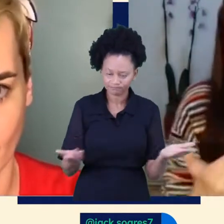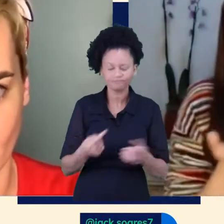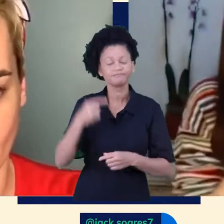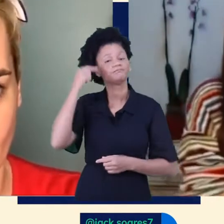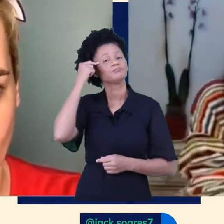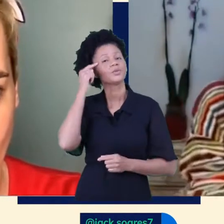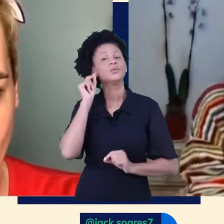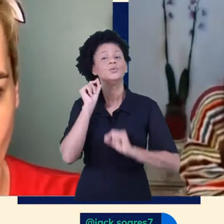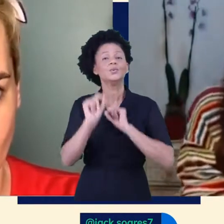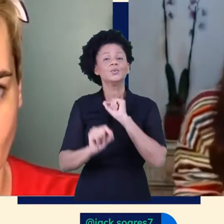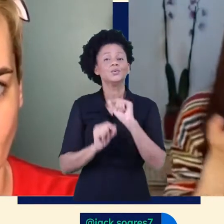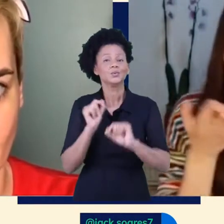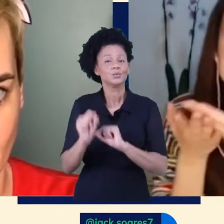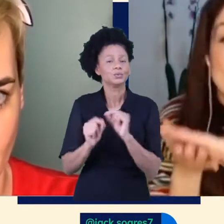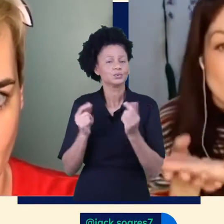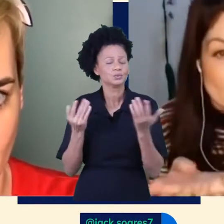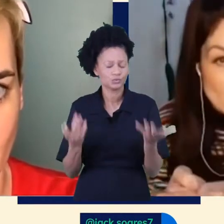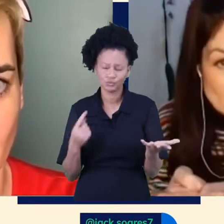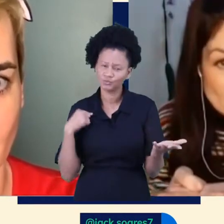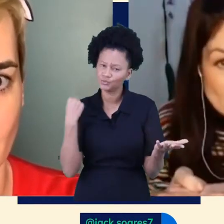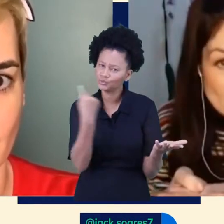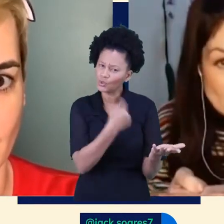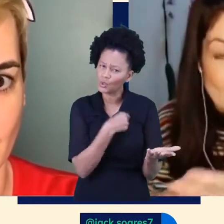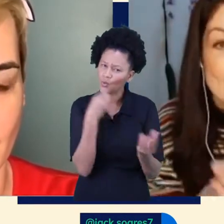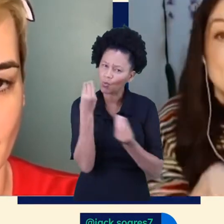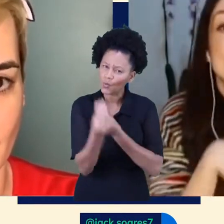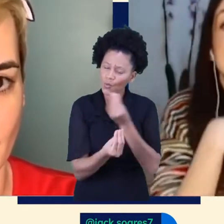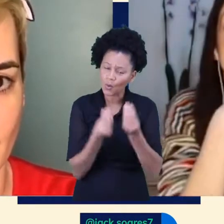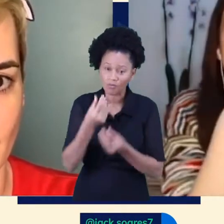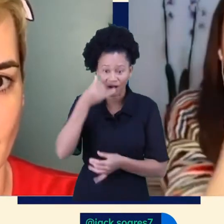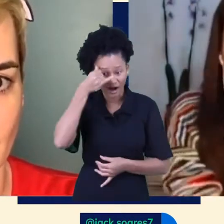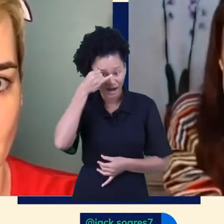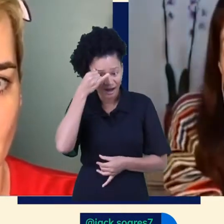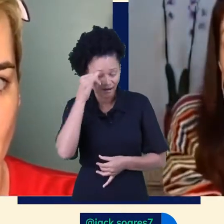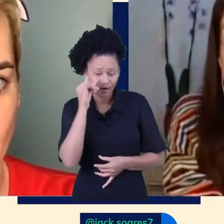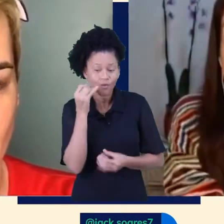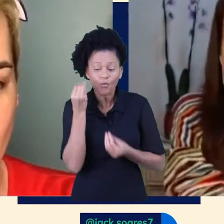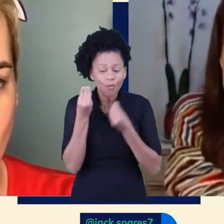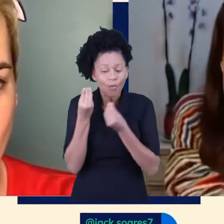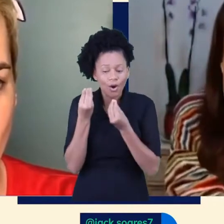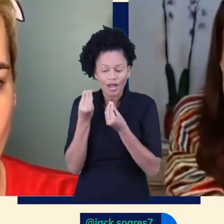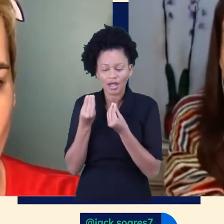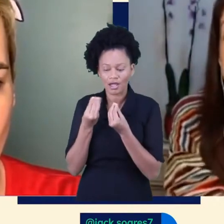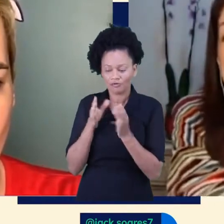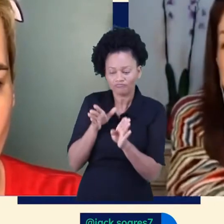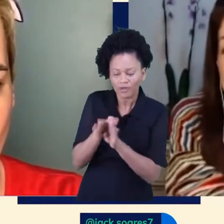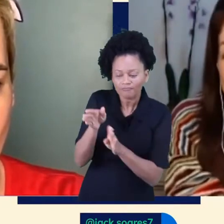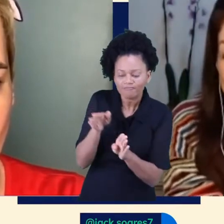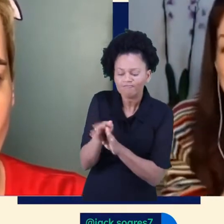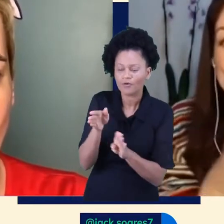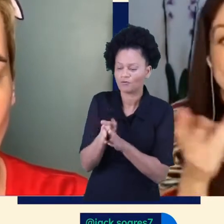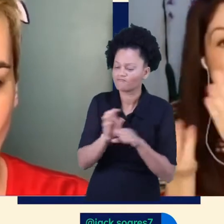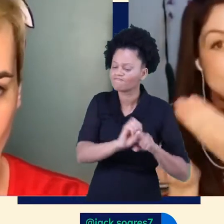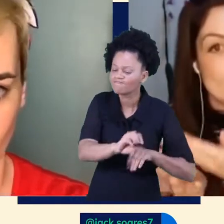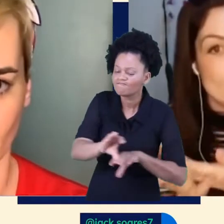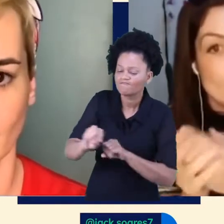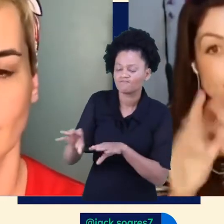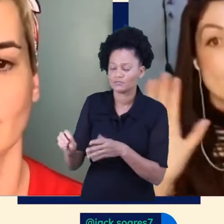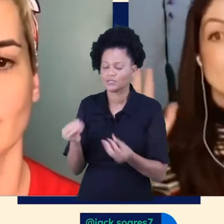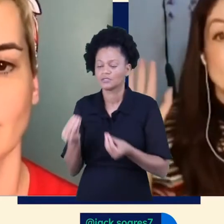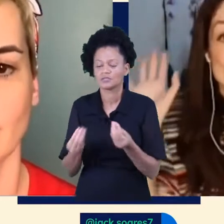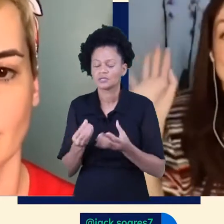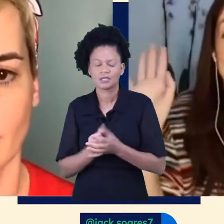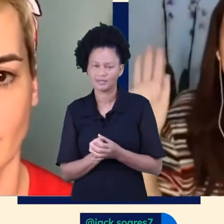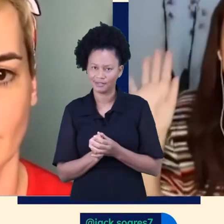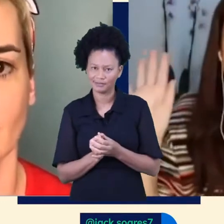como é que a gente está educando meninos e meninas, né? O que a gente acha que é um valor do que é ser menino, do que é ser menina, e